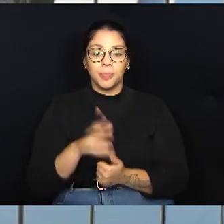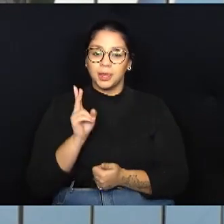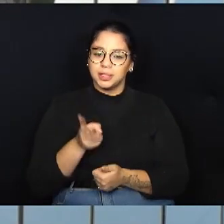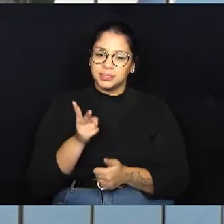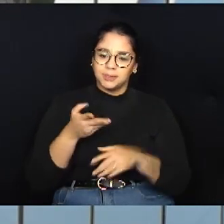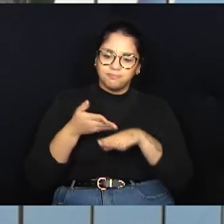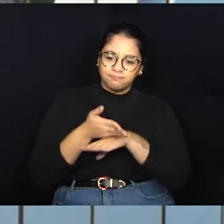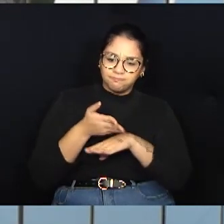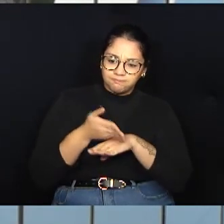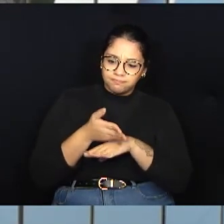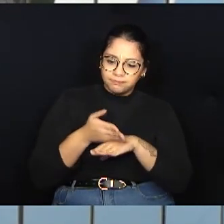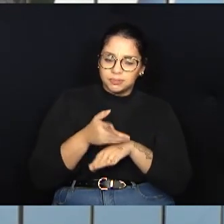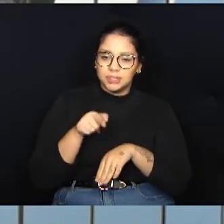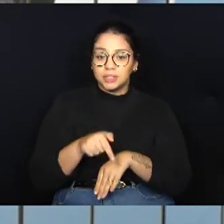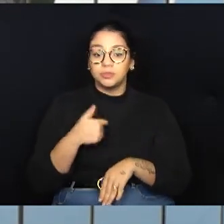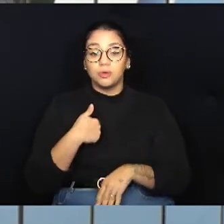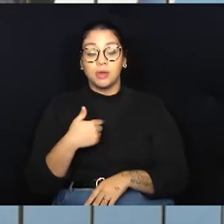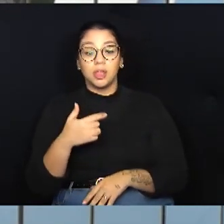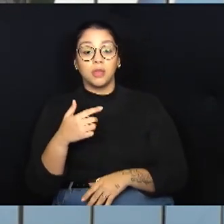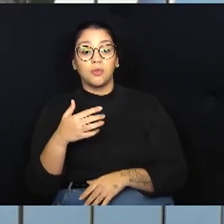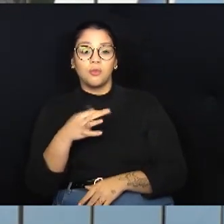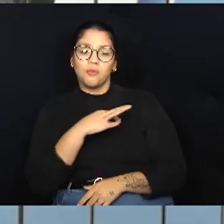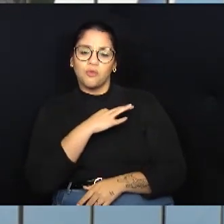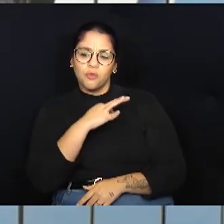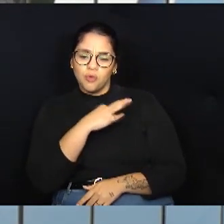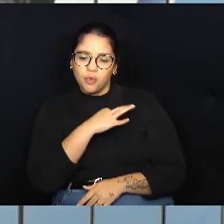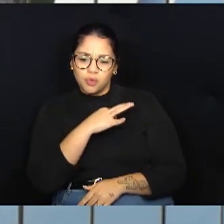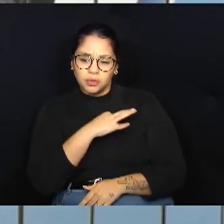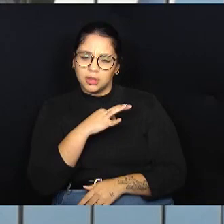muito disso, fui voluntário como professor em muitas